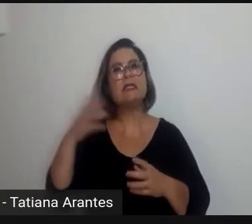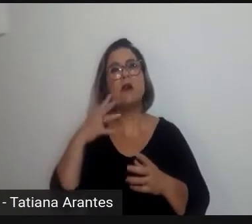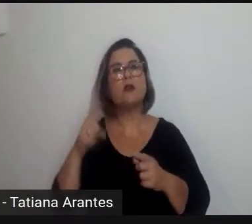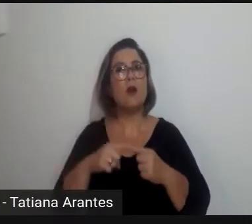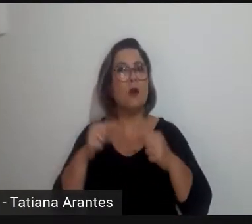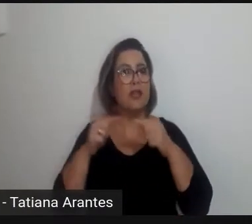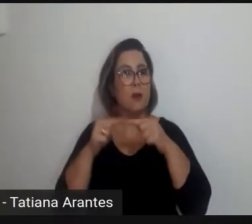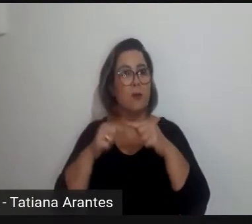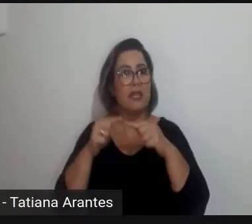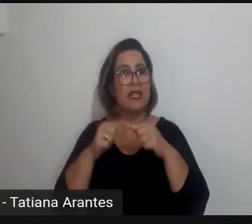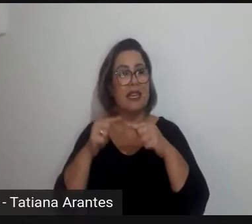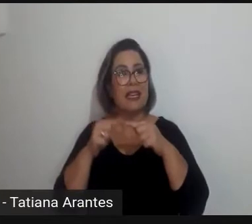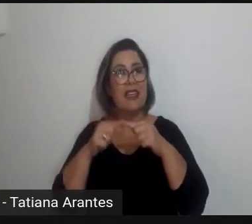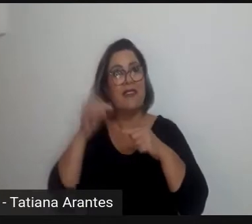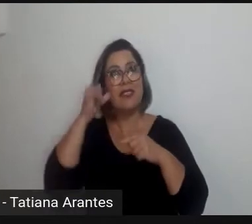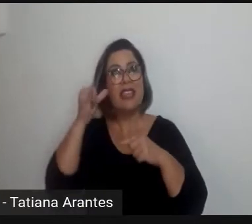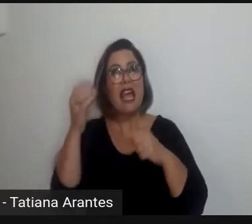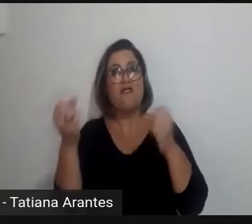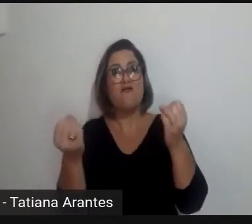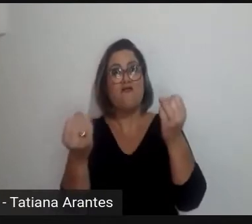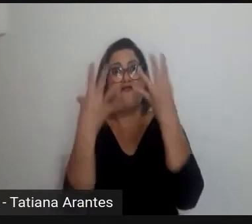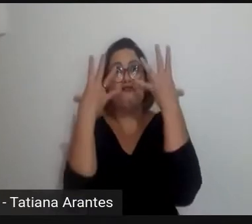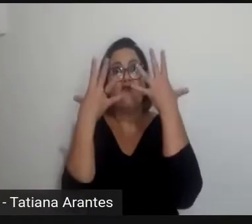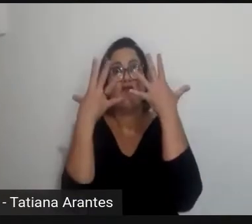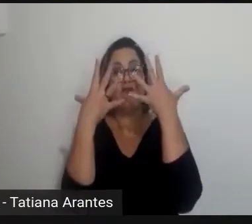e mais alguma coisa sobre luz ambiente?